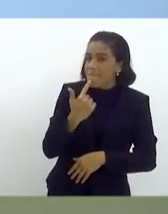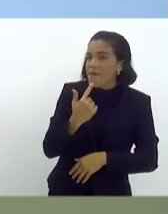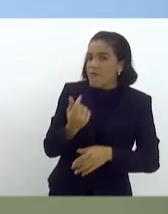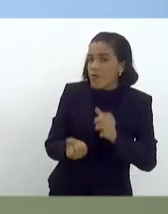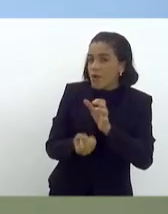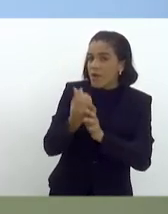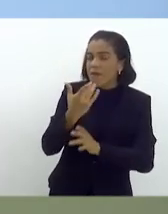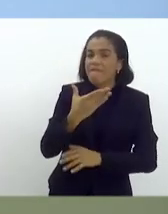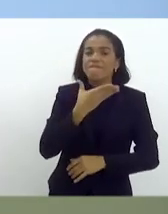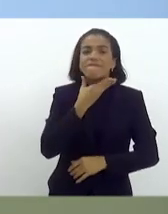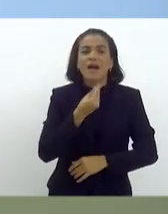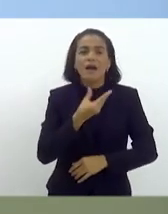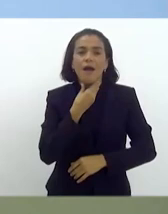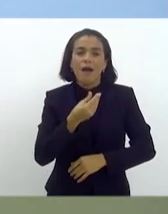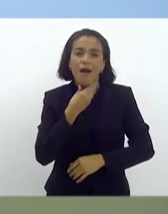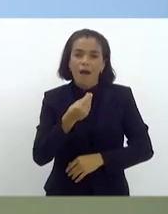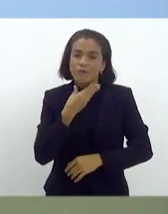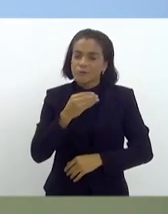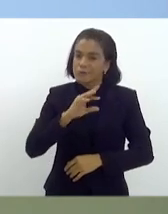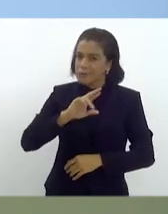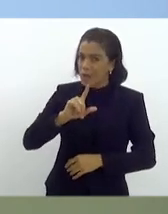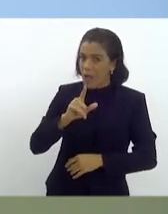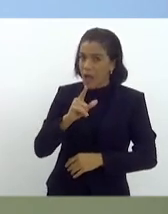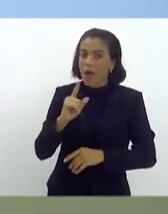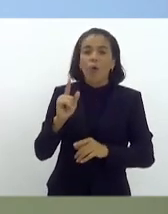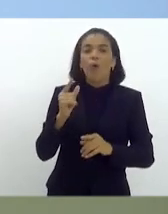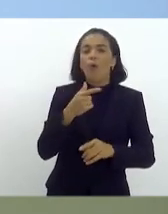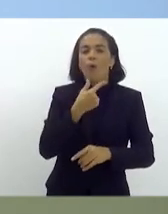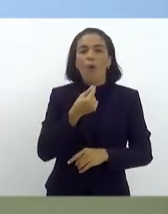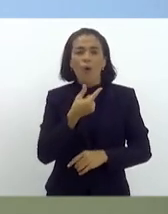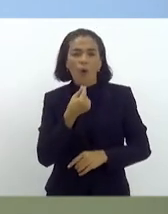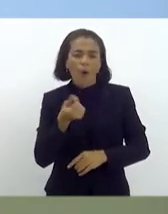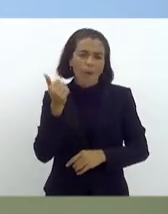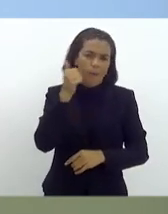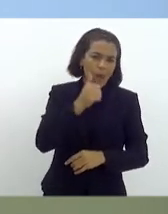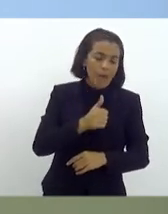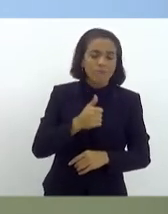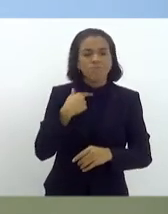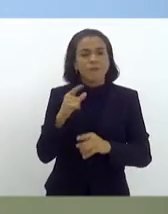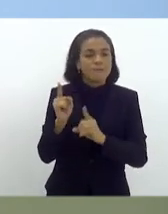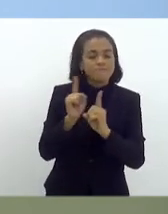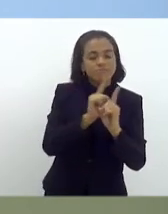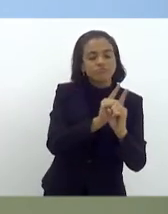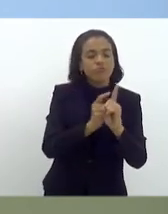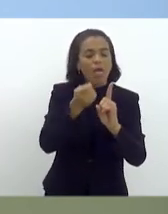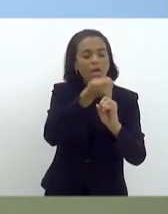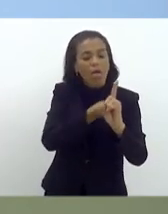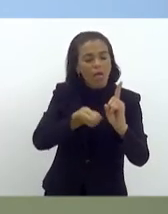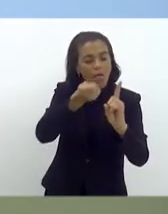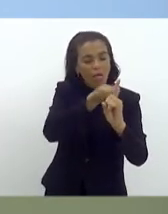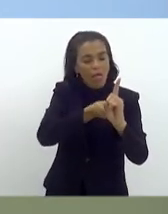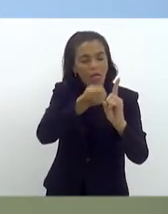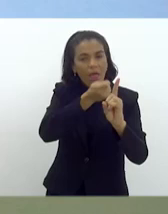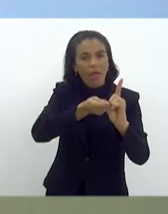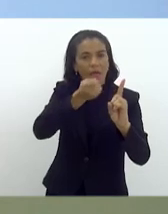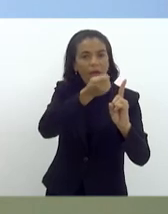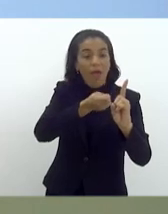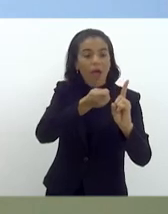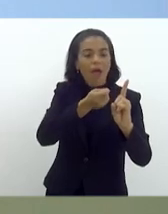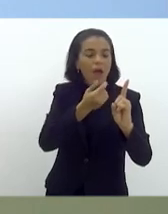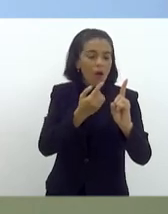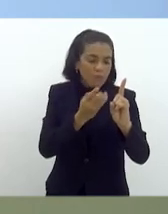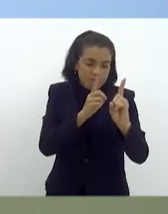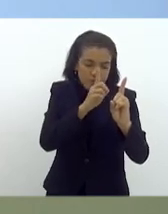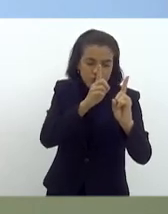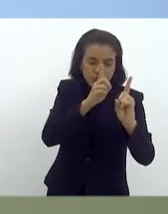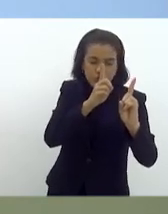em que o autor inicialmente ele se aproxima da vítima ganhando a sua confiança muitas vezes pedindo segredo